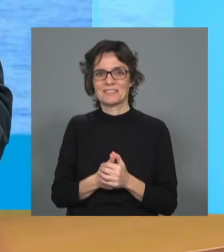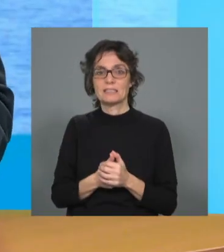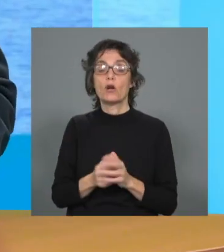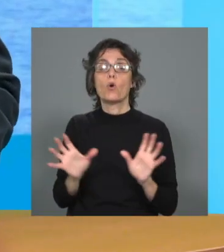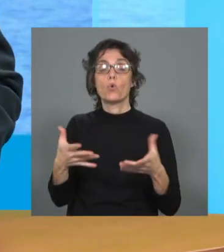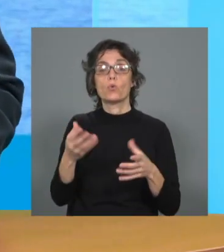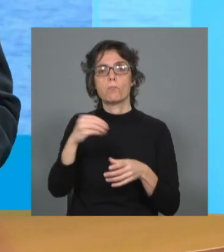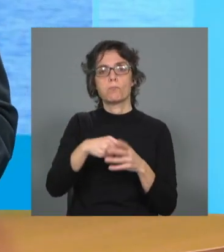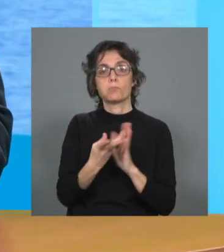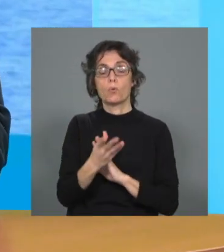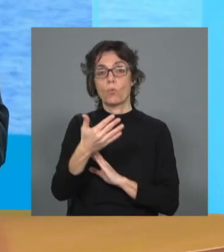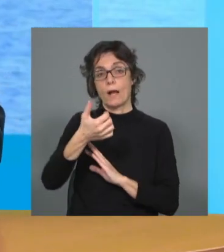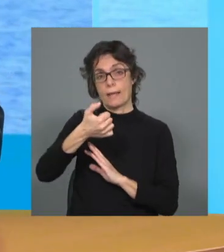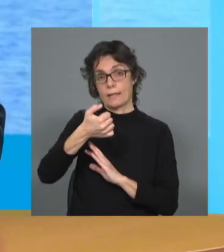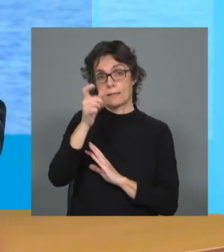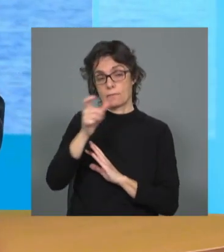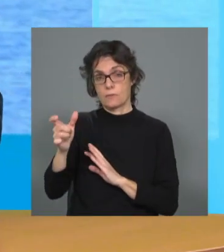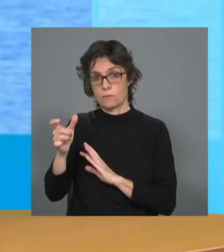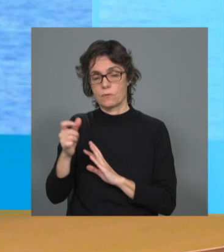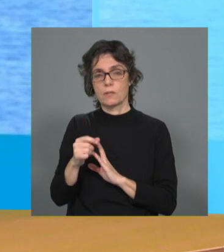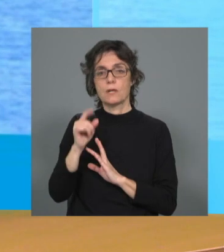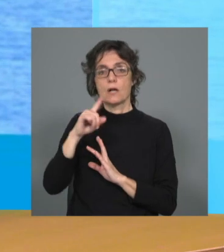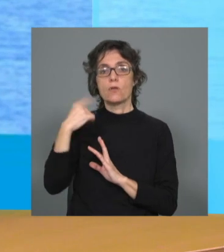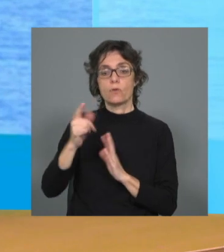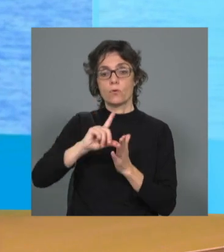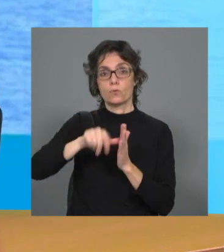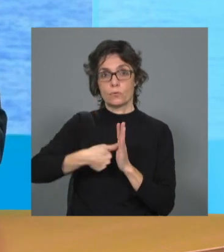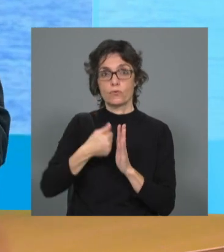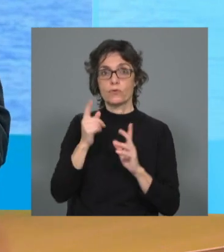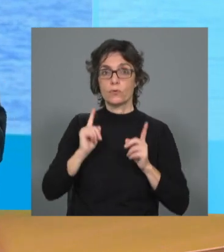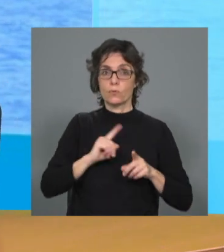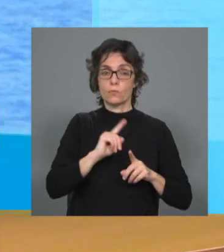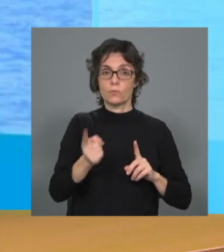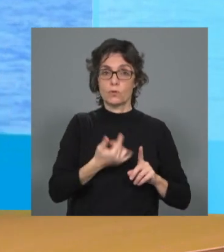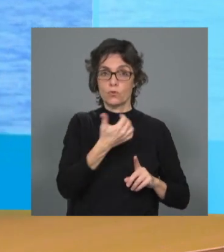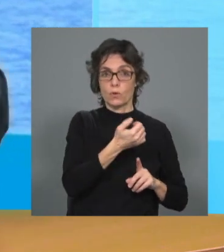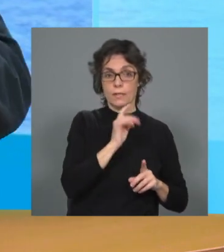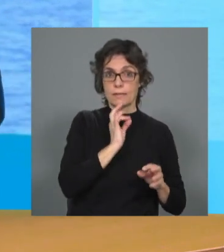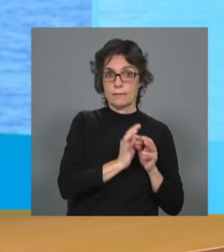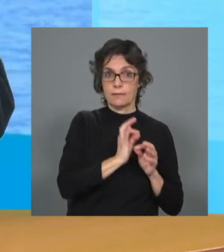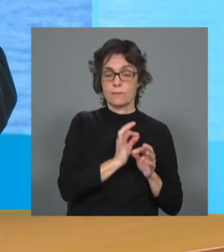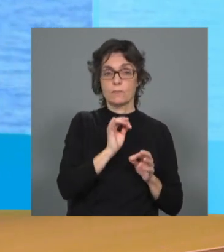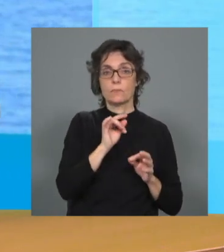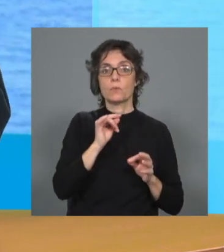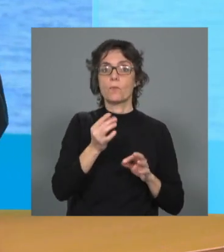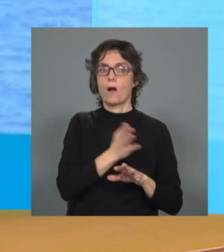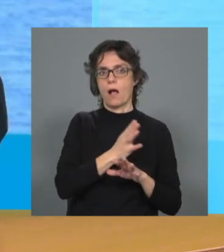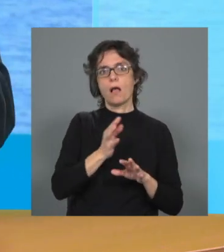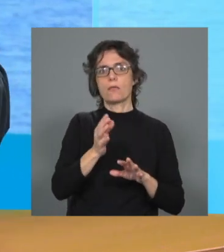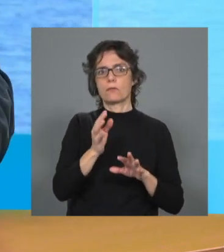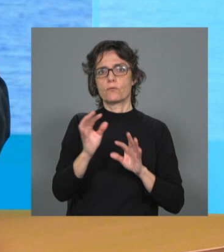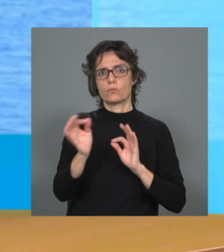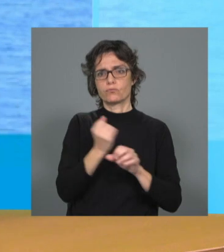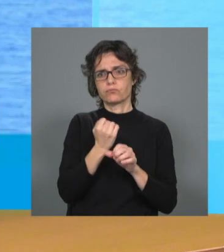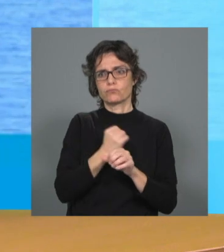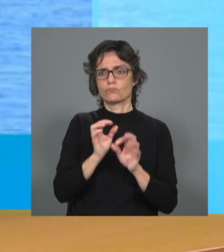grupo já está estável, digamos, ao longo do projeto, e nós começamos no dia 15 de setembro. Antes disso houve todo um trabalho de divulgação do projeto,